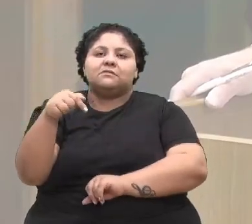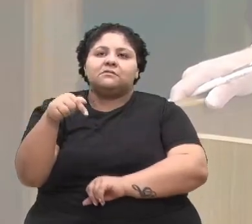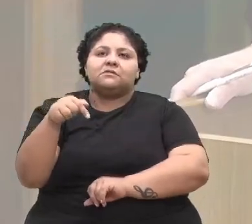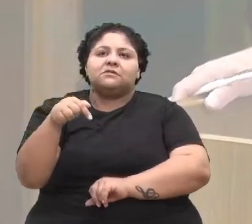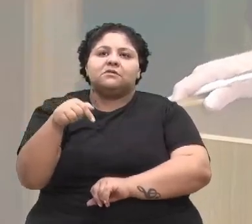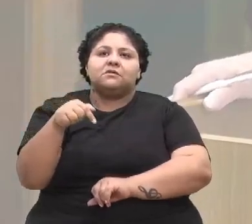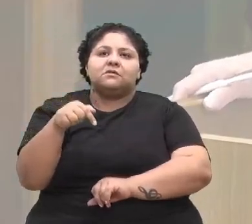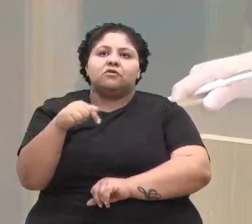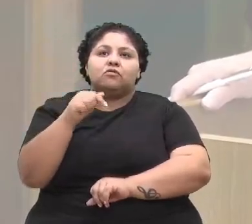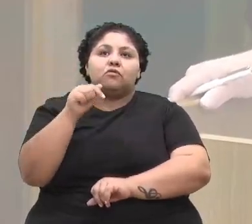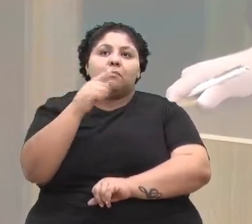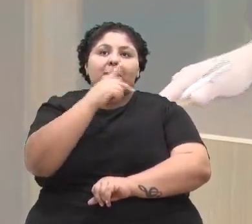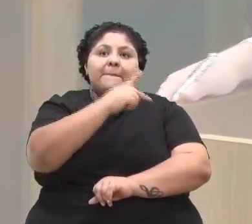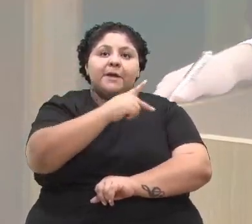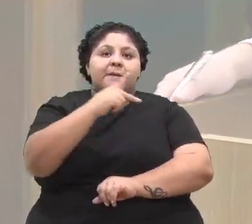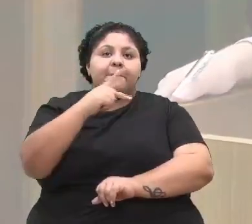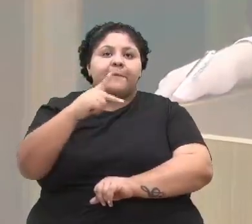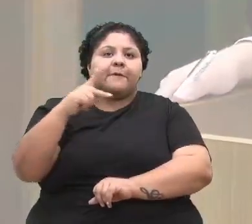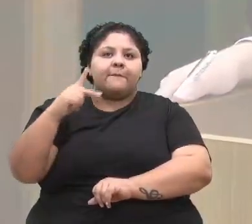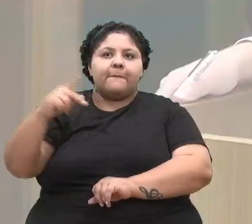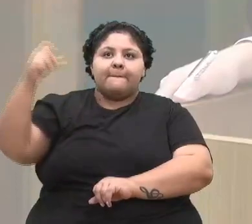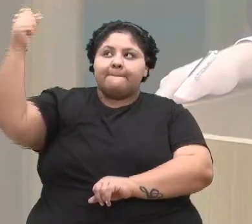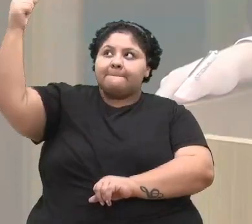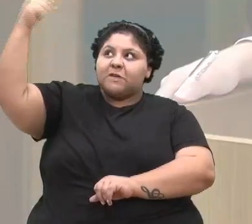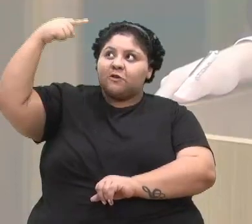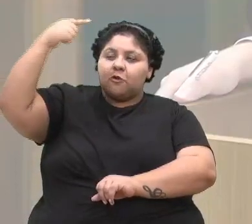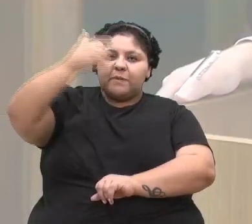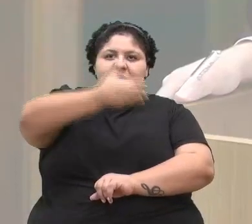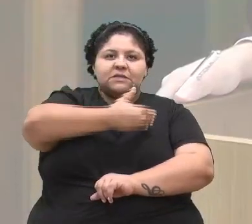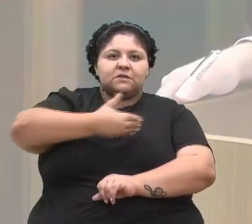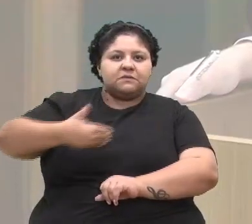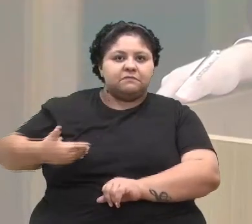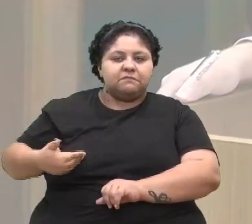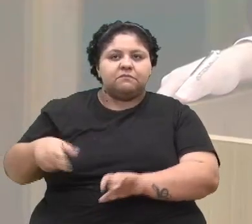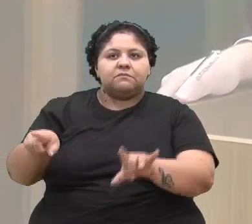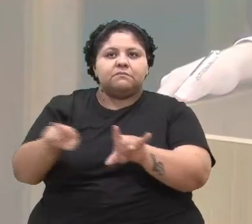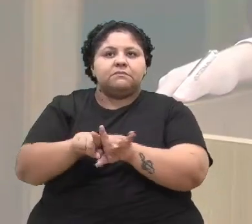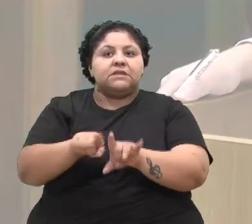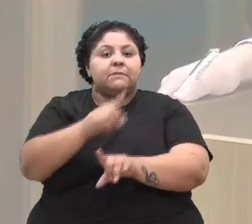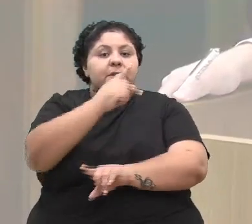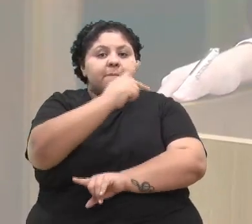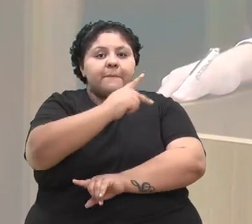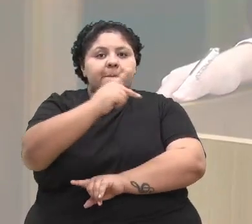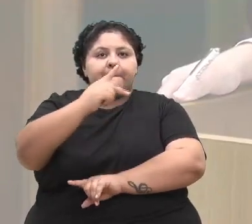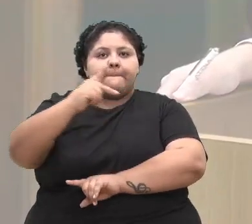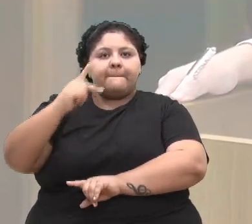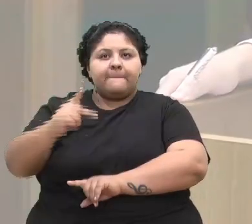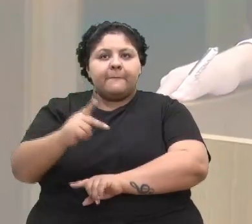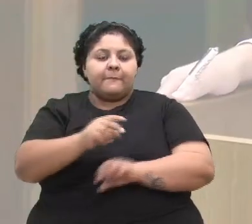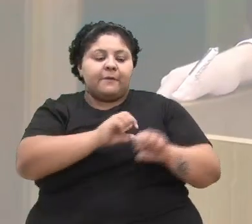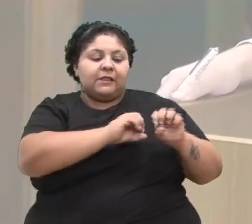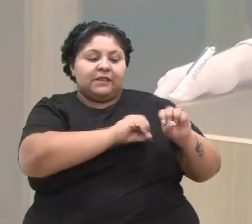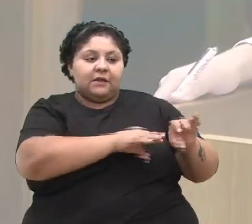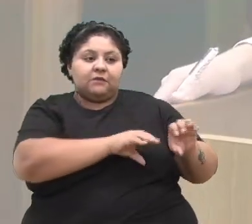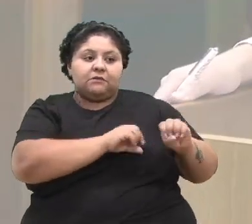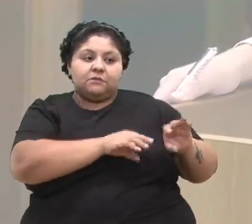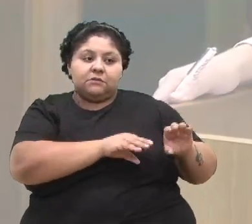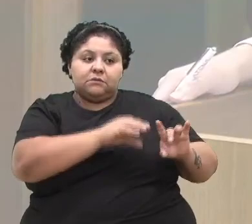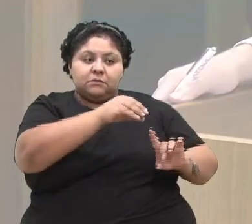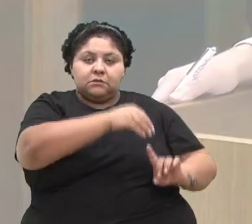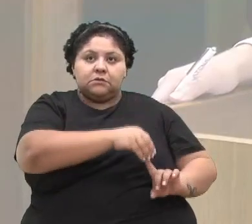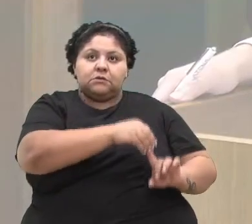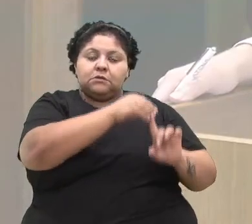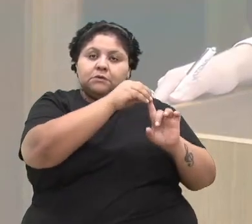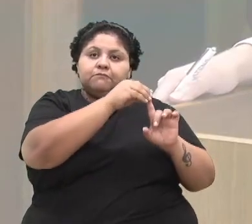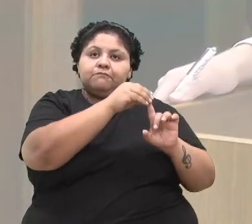uma PPP de iluminação pública e também uma PPP da educação, principalmente no que